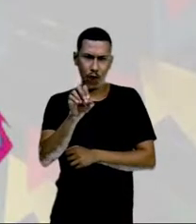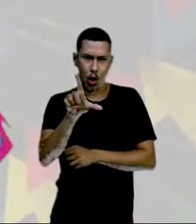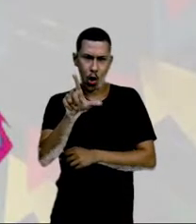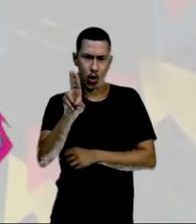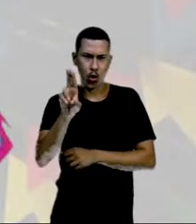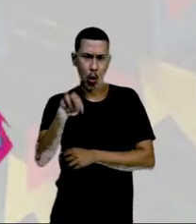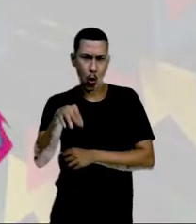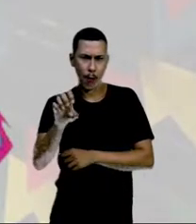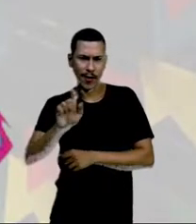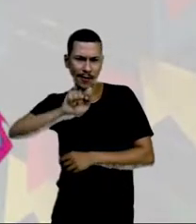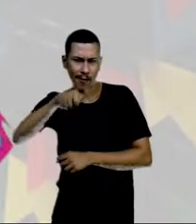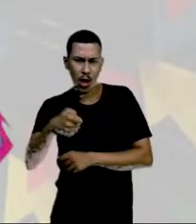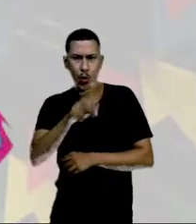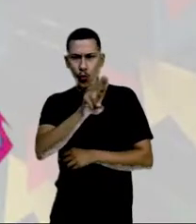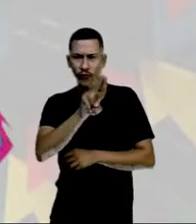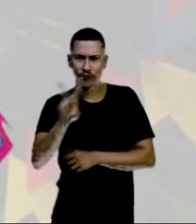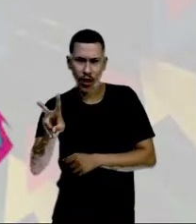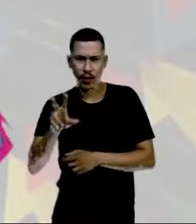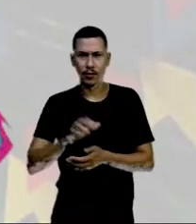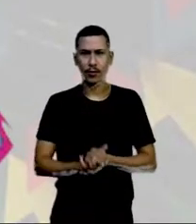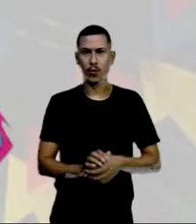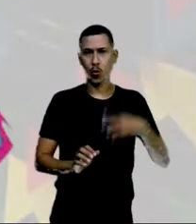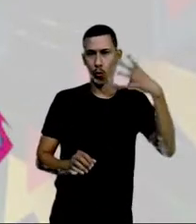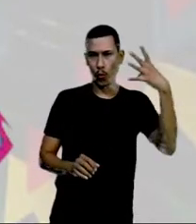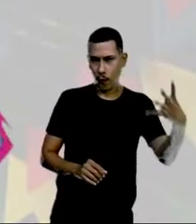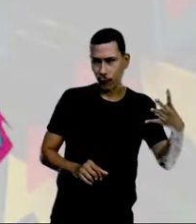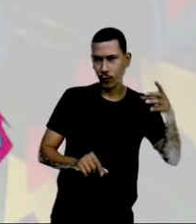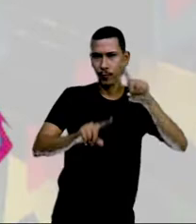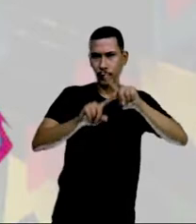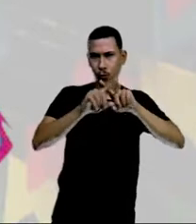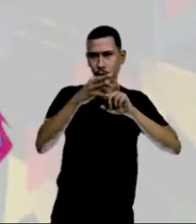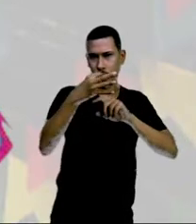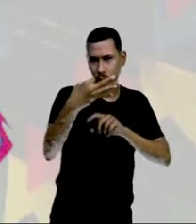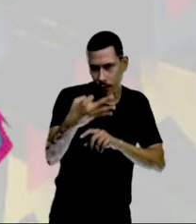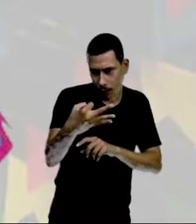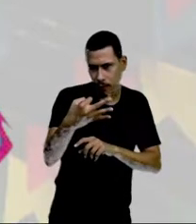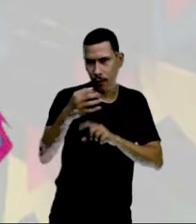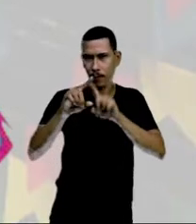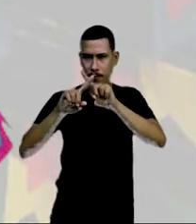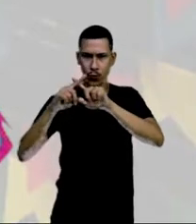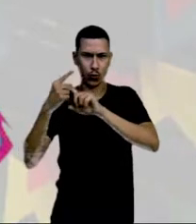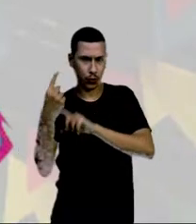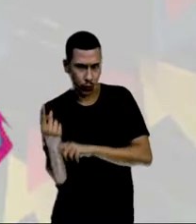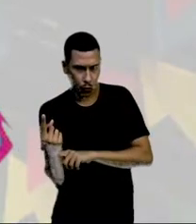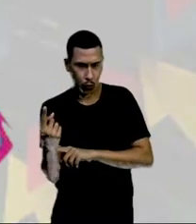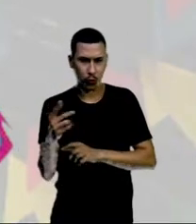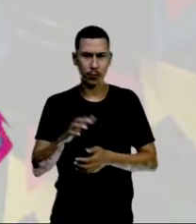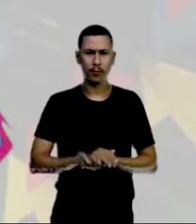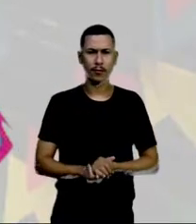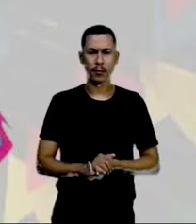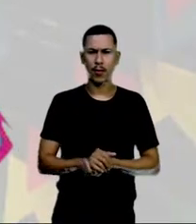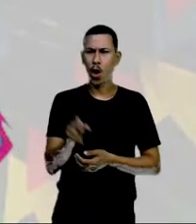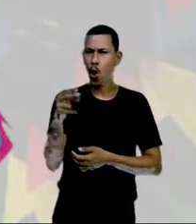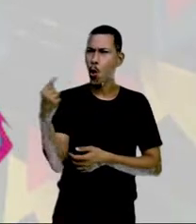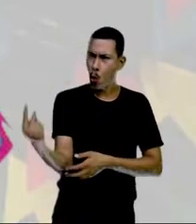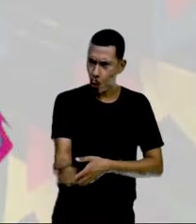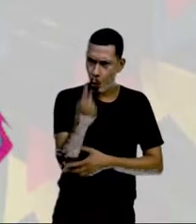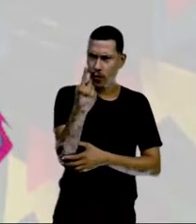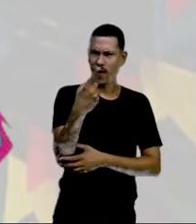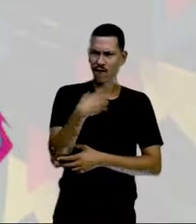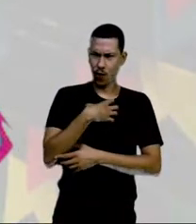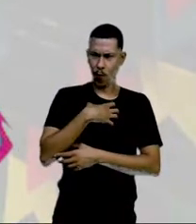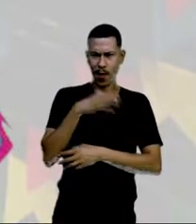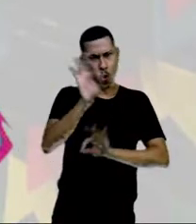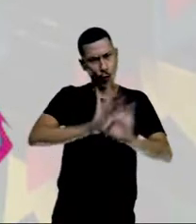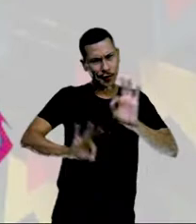unidade de comprimento aqui nesse caso. Então, é 4 por 3 por 1. Será que é a única forma que ela tem para organizar